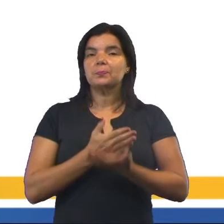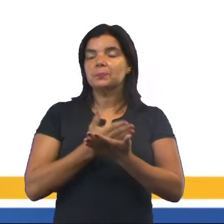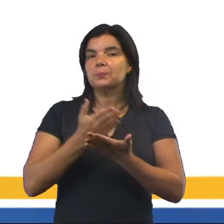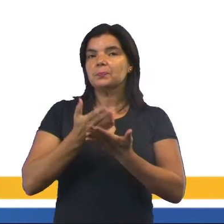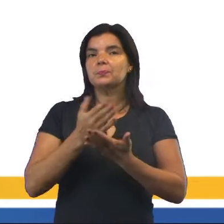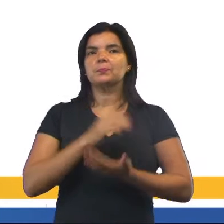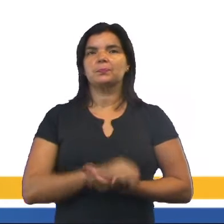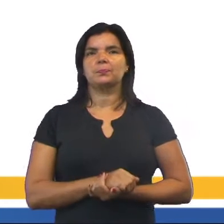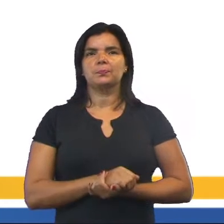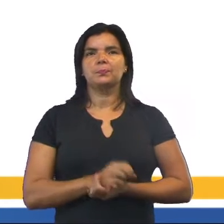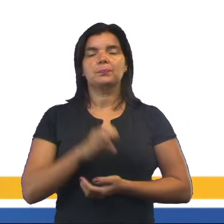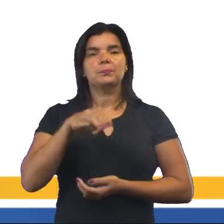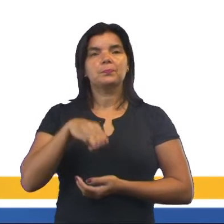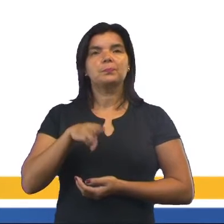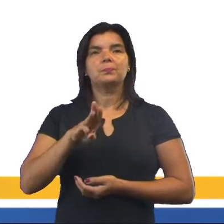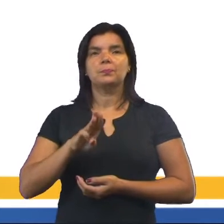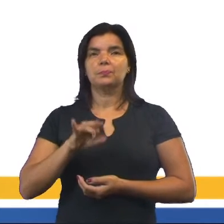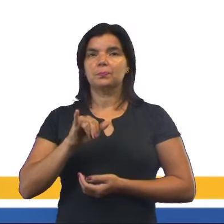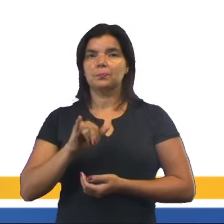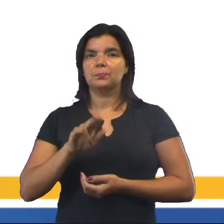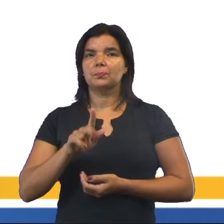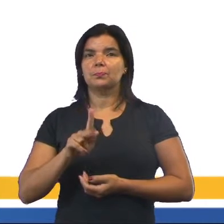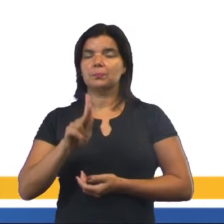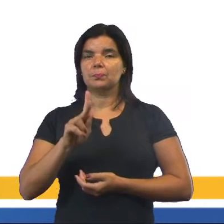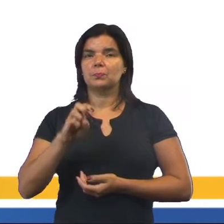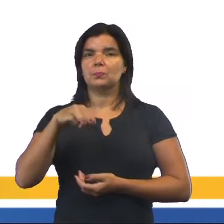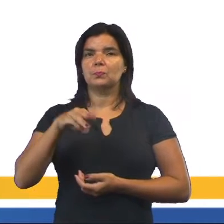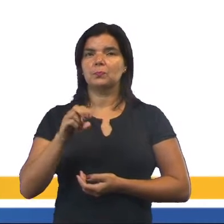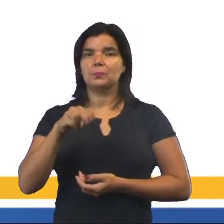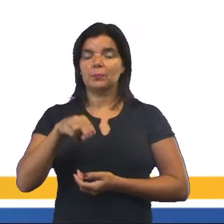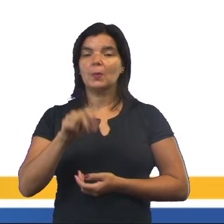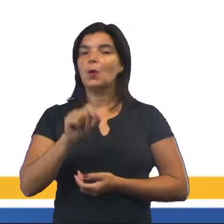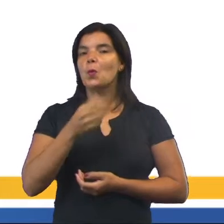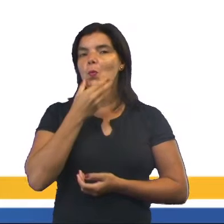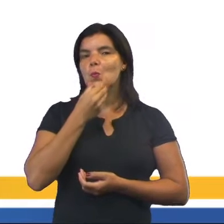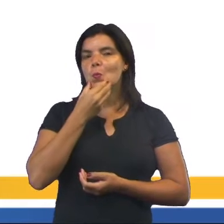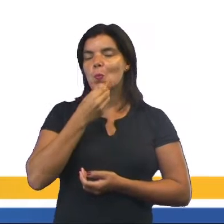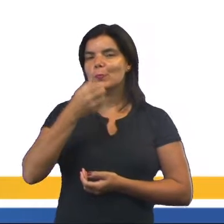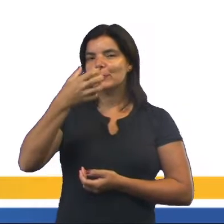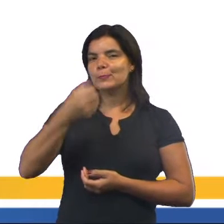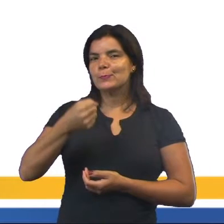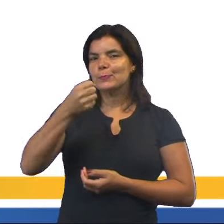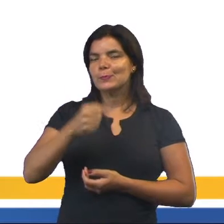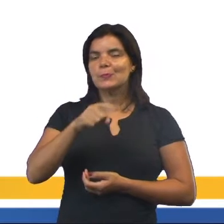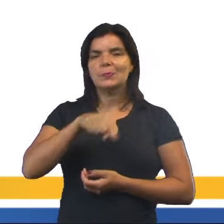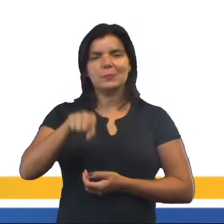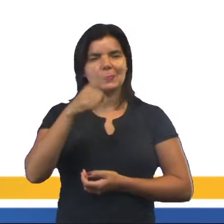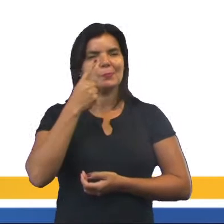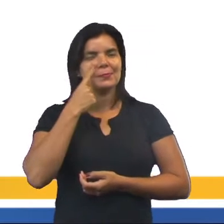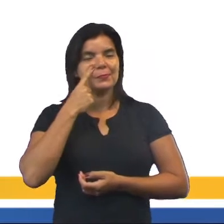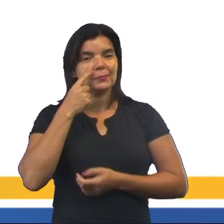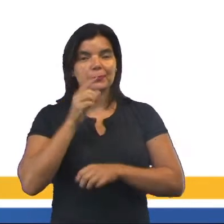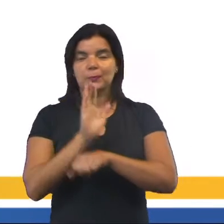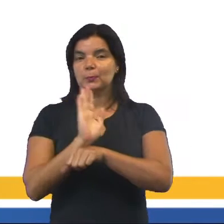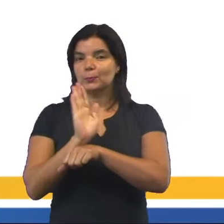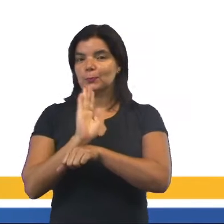Começando então pelo milkman, é o cara do leite. Vocês já devem ter visto em